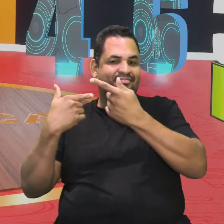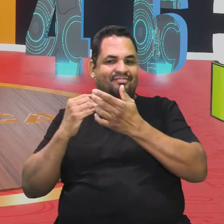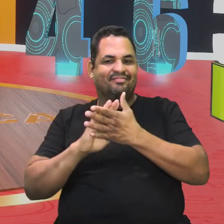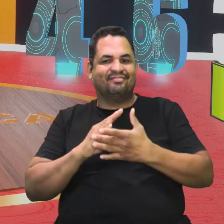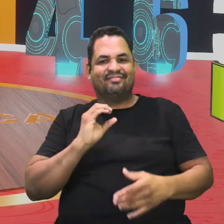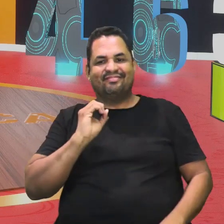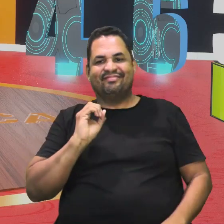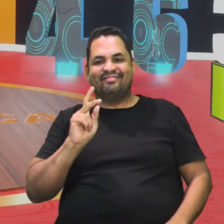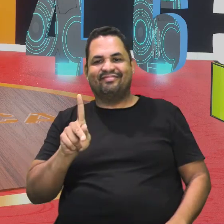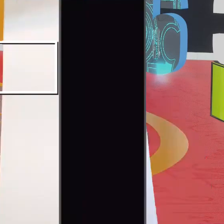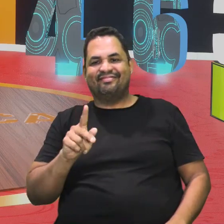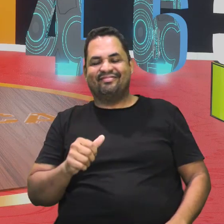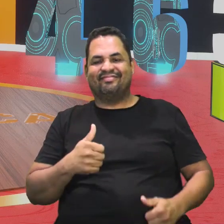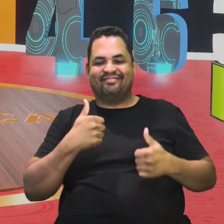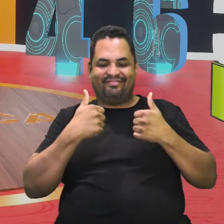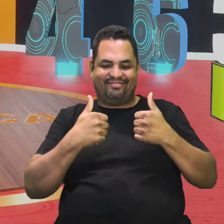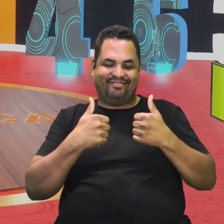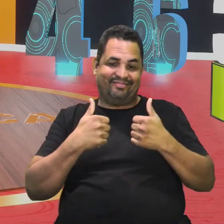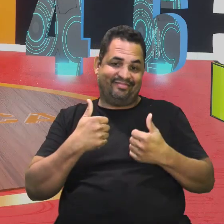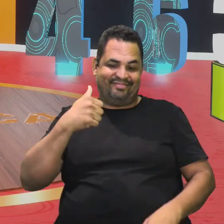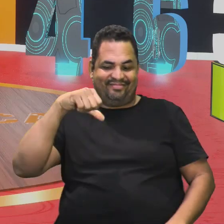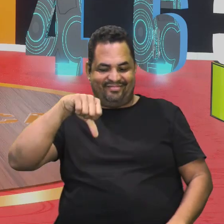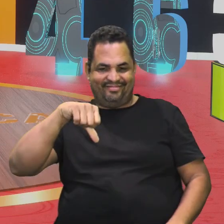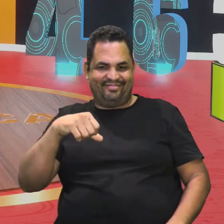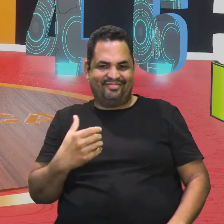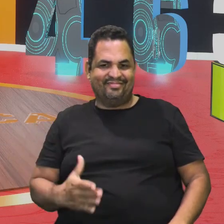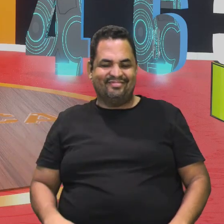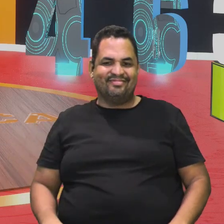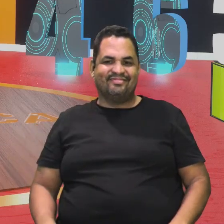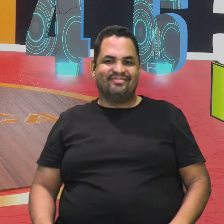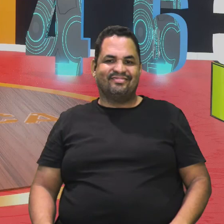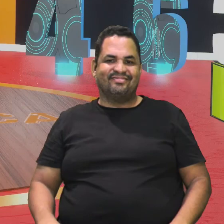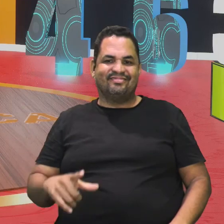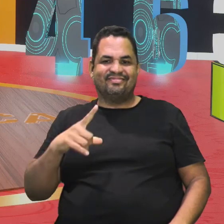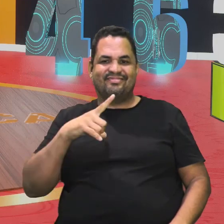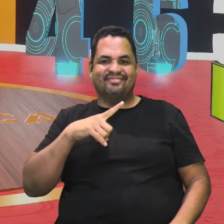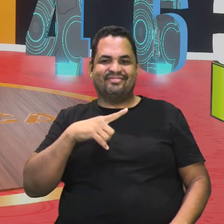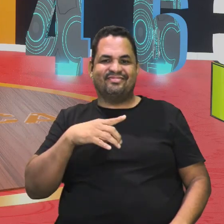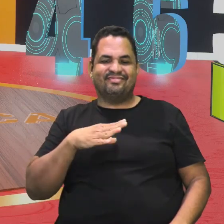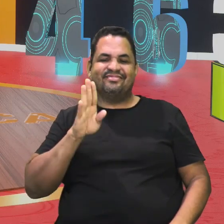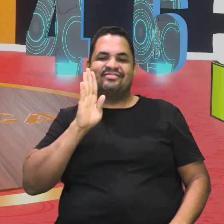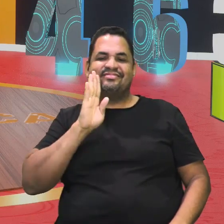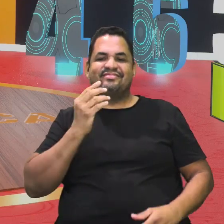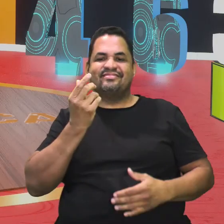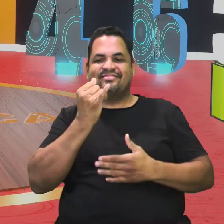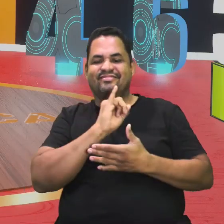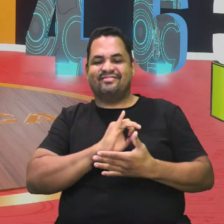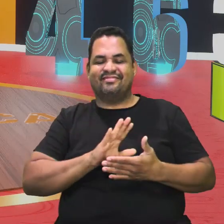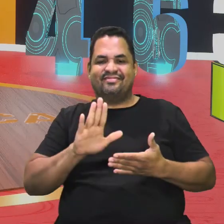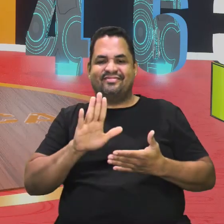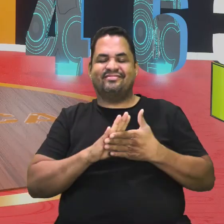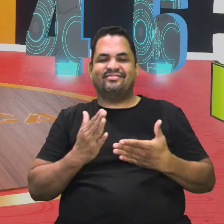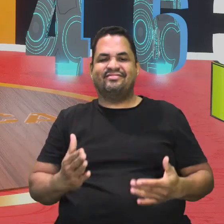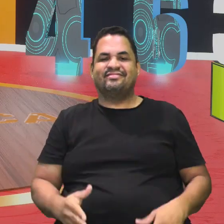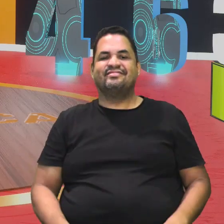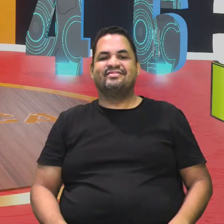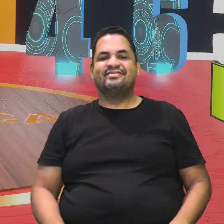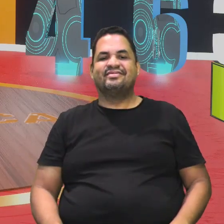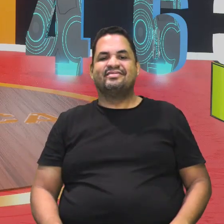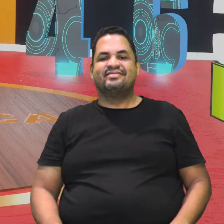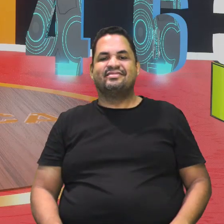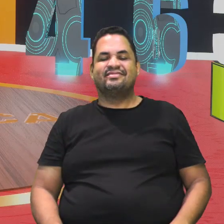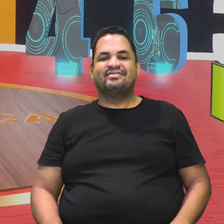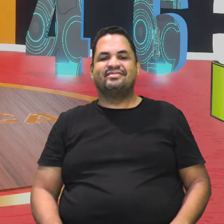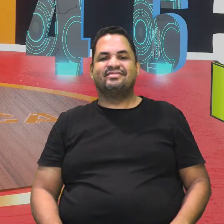Ok. Positivo, né? Ou então as figurinhas que fazem agora. Tem as figurinhas que são bem legais também. Mas o emoji eu tenho um